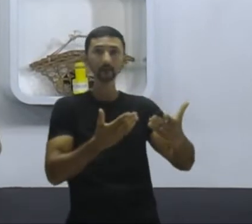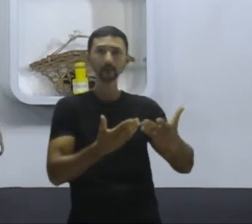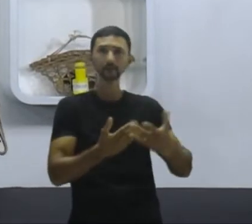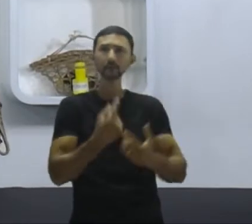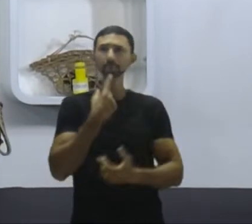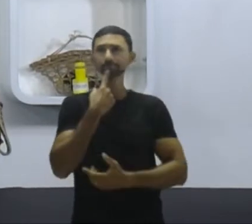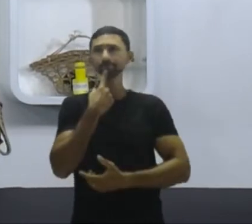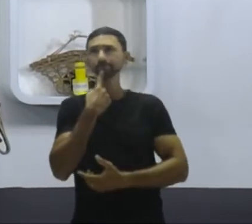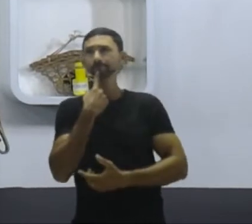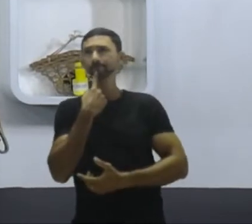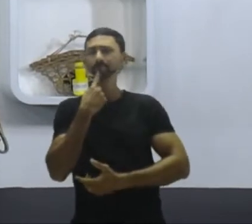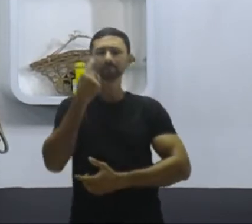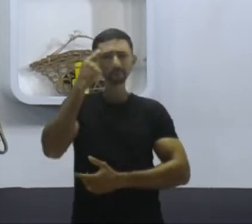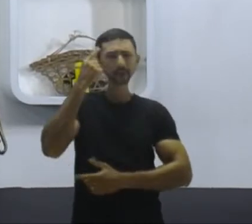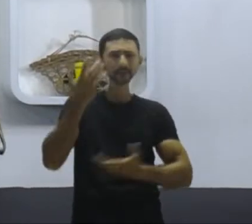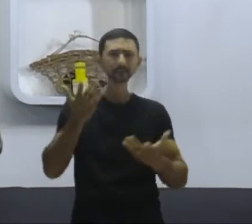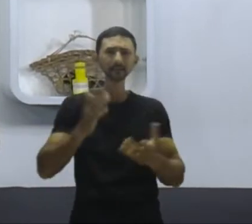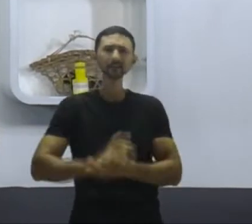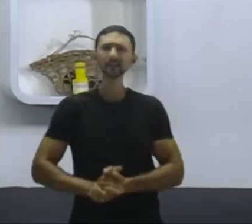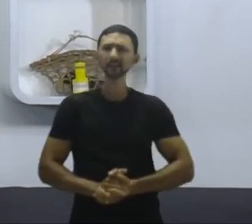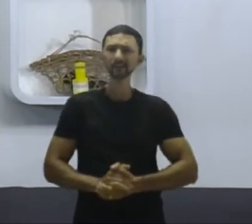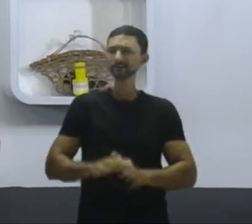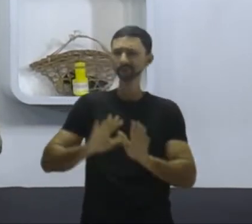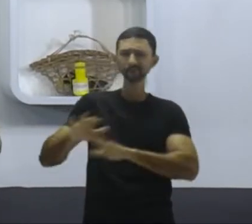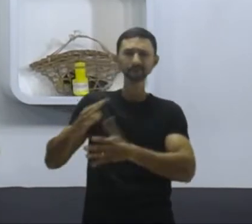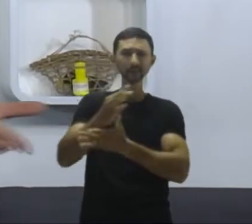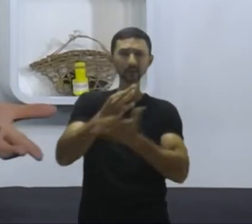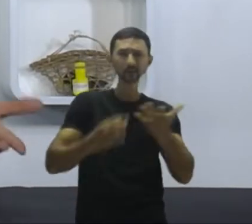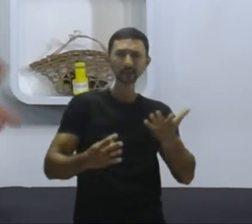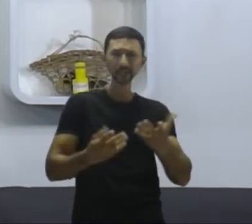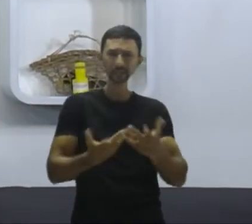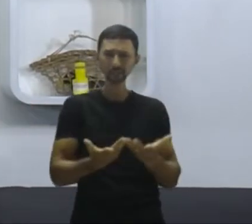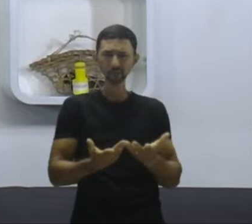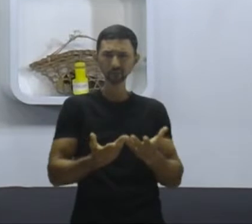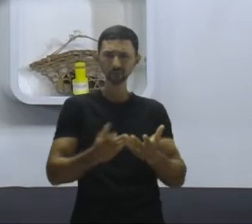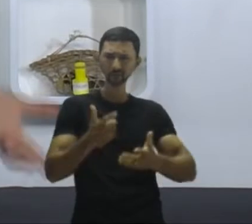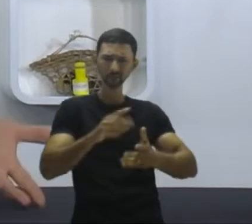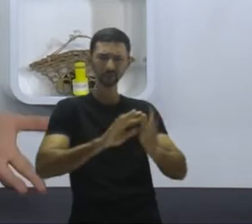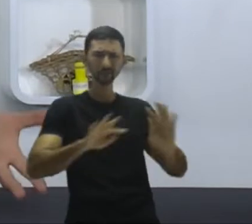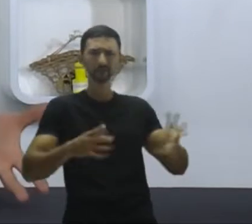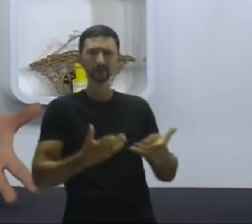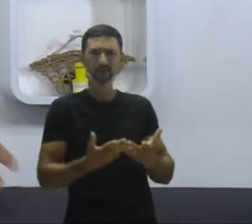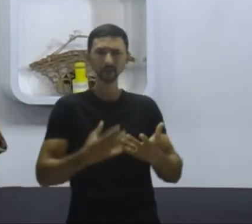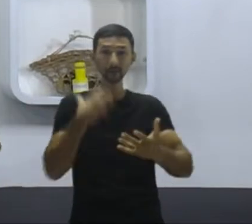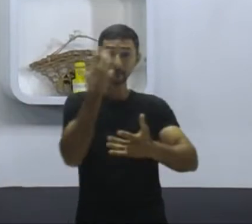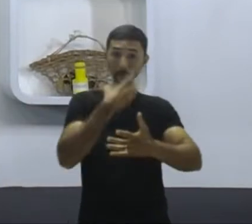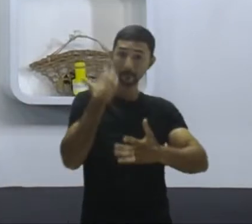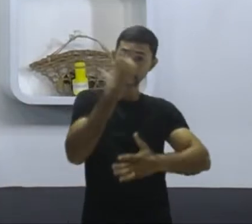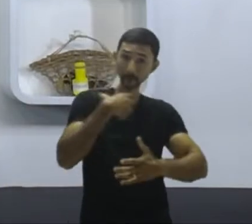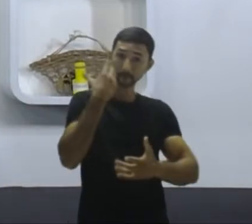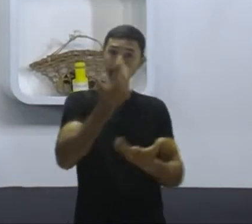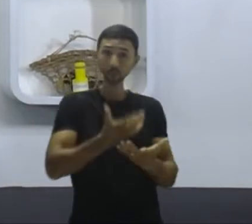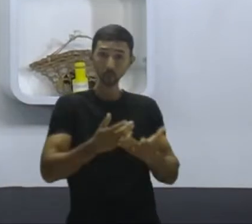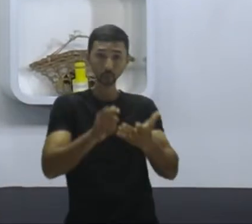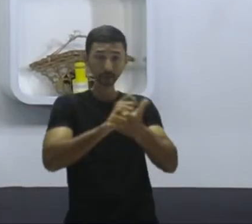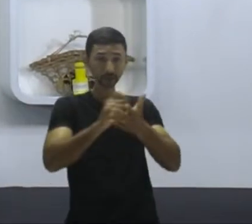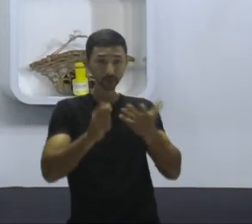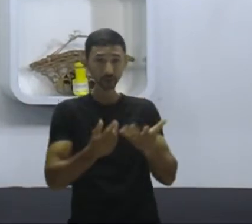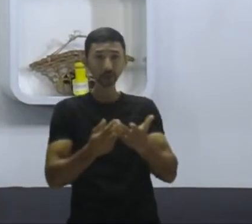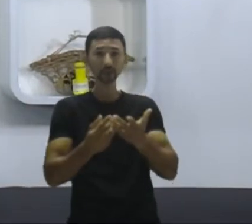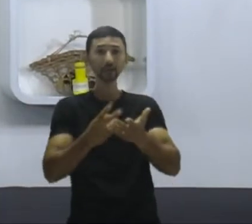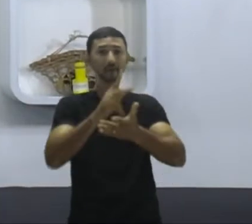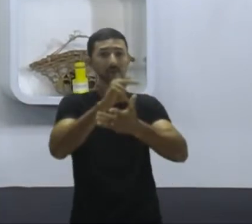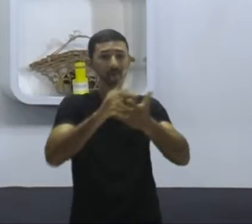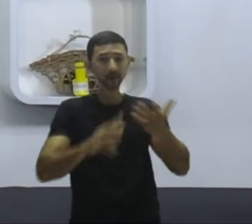dizer assim mesmo: ah, isso daí não é um texto narrativo, não. É um texto, é uma música, certo? Está escrito em